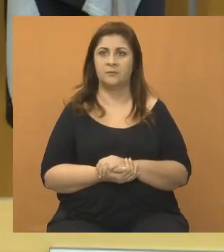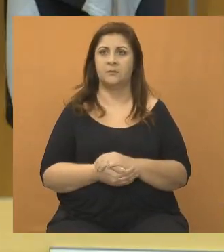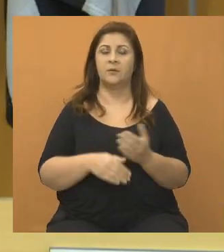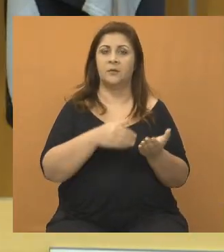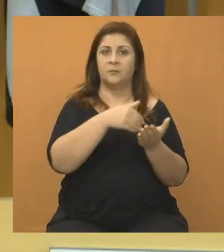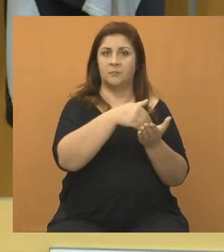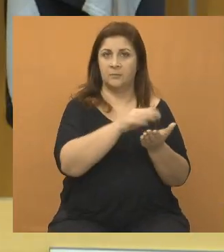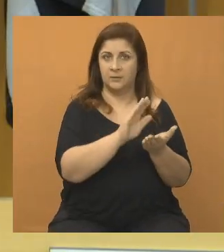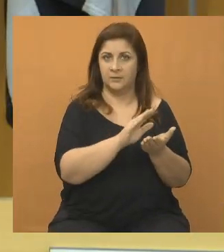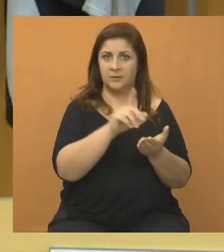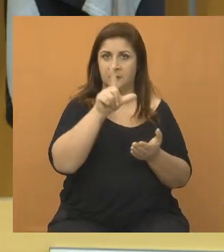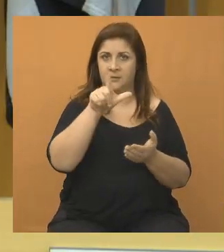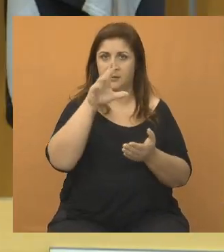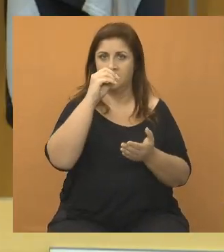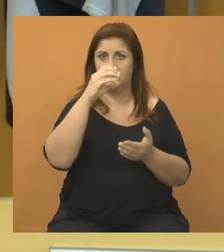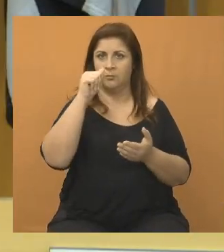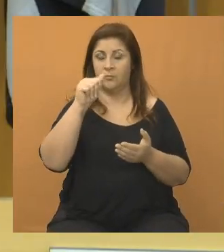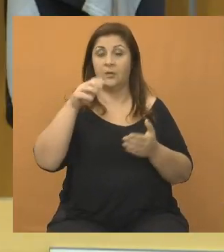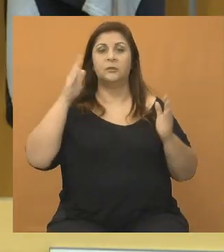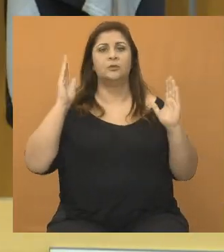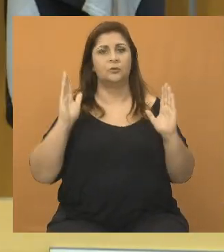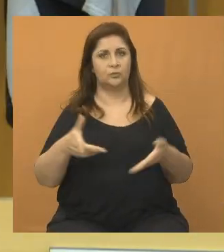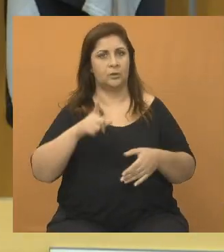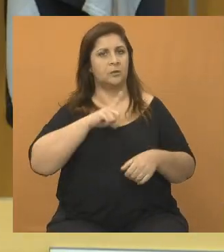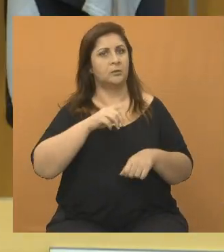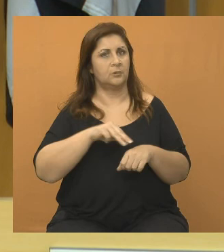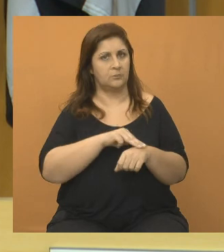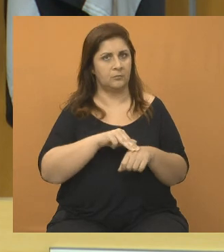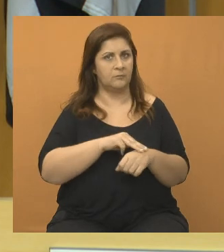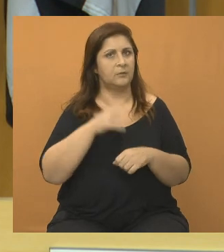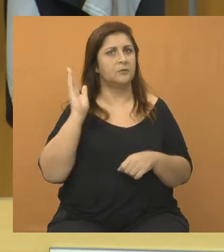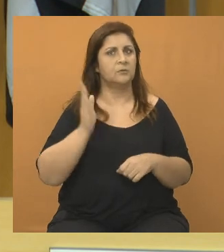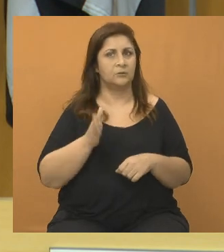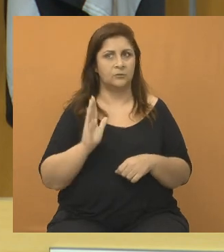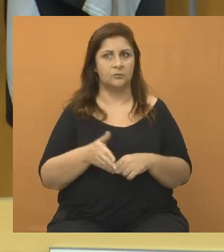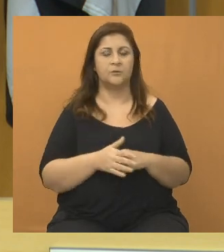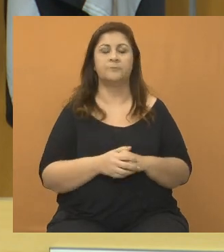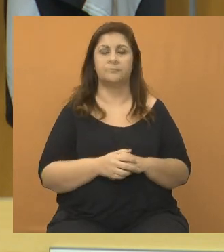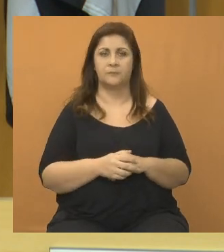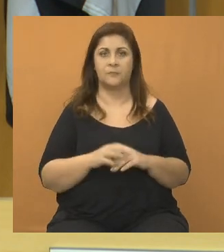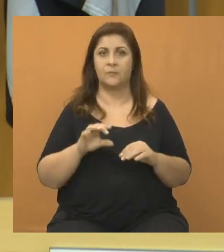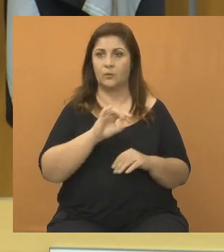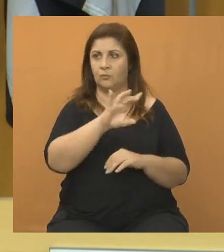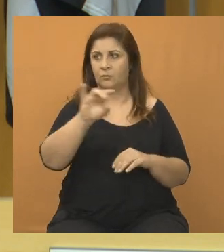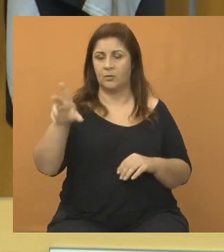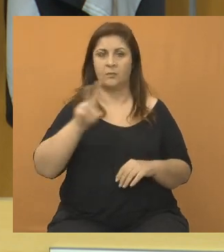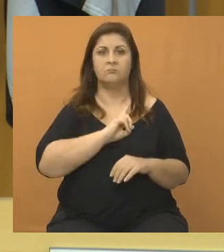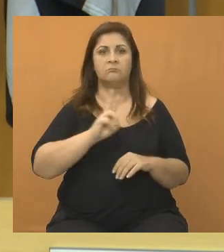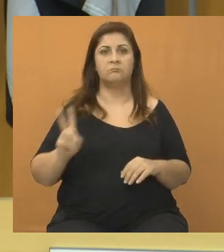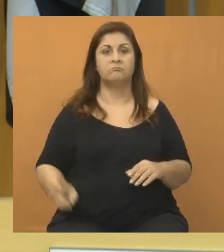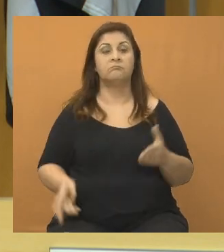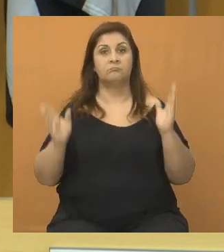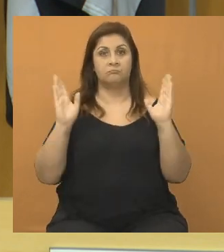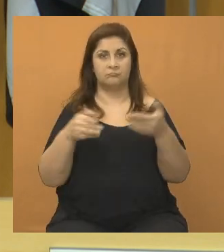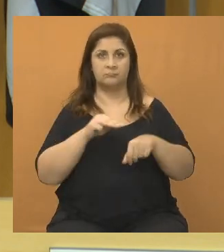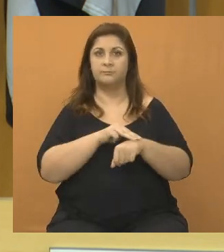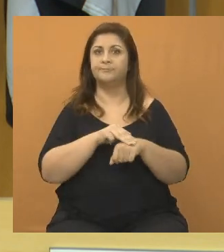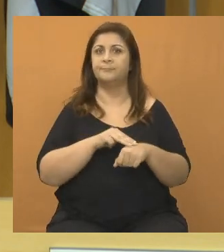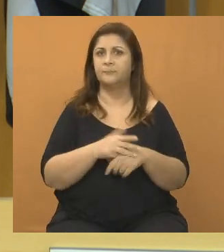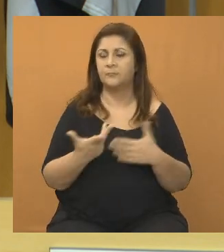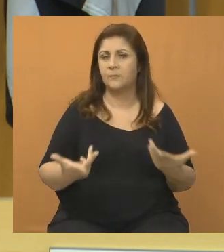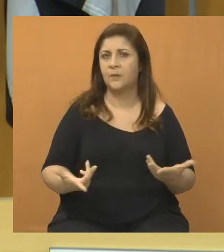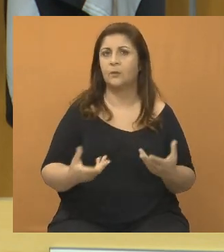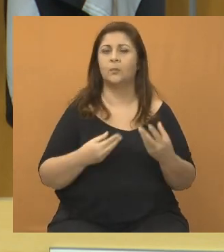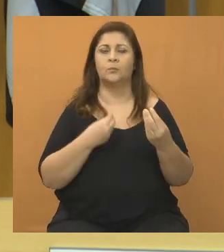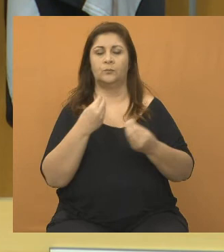a LOA para essa casa, a gente já tenha conversado e já tenha acertado com todos os vereadores as demandas,